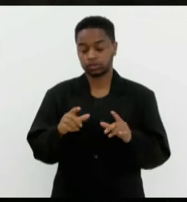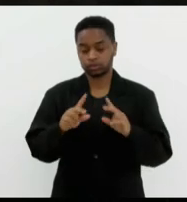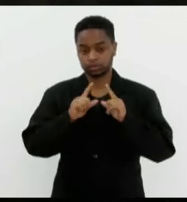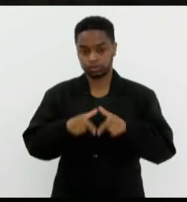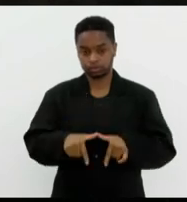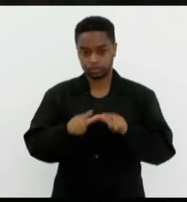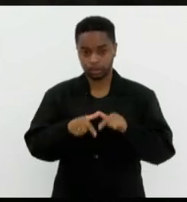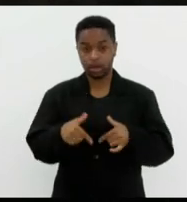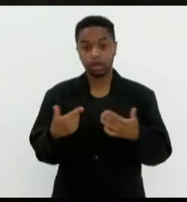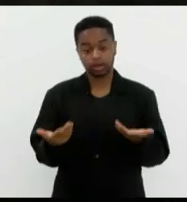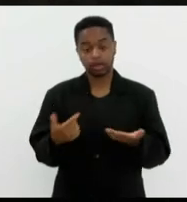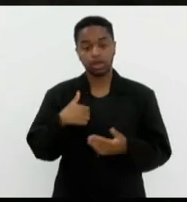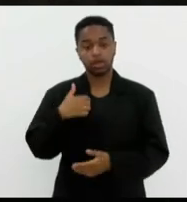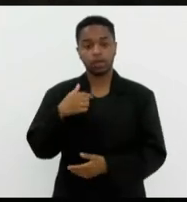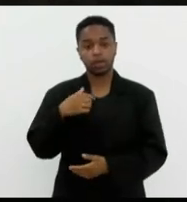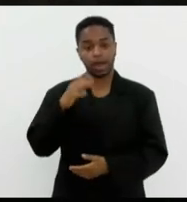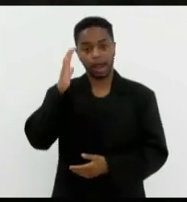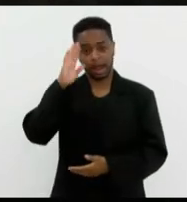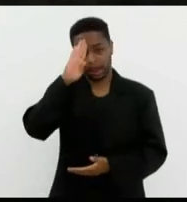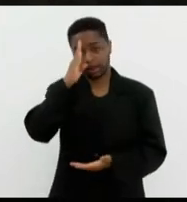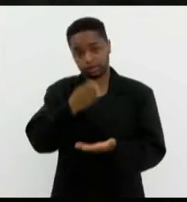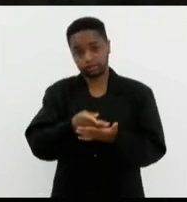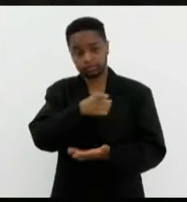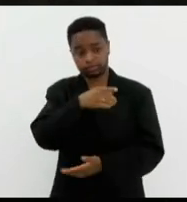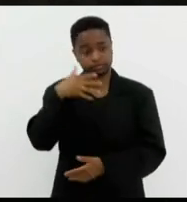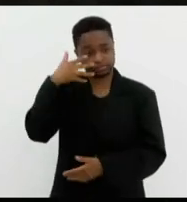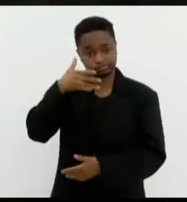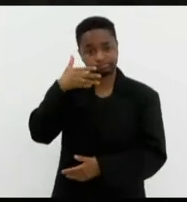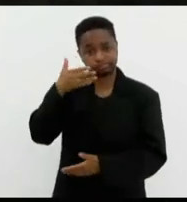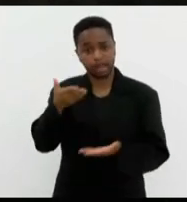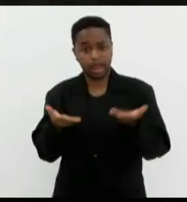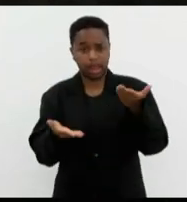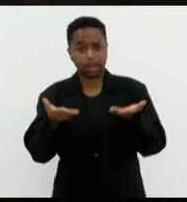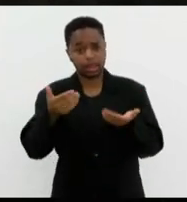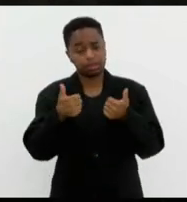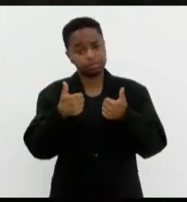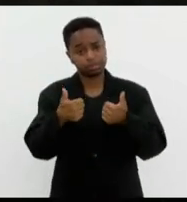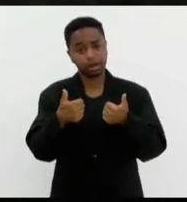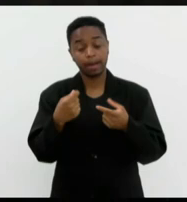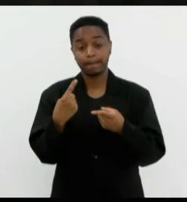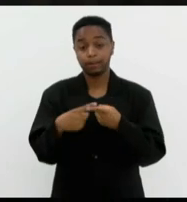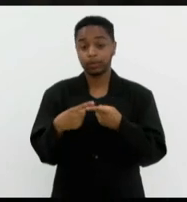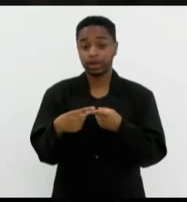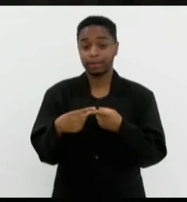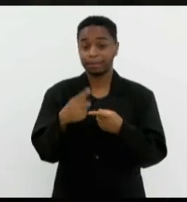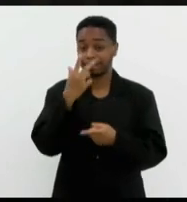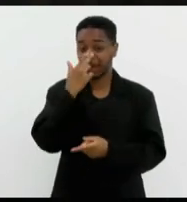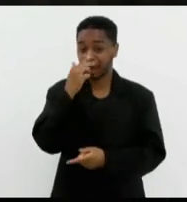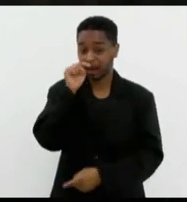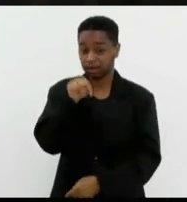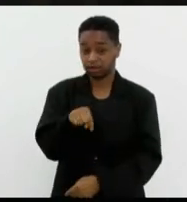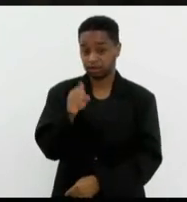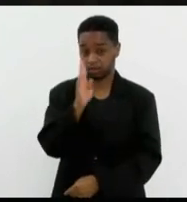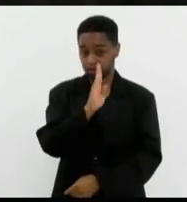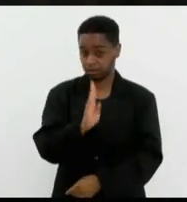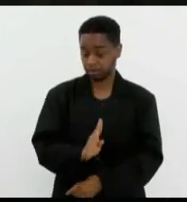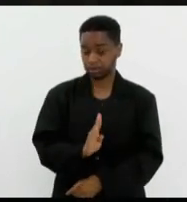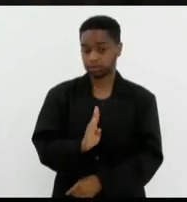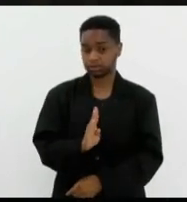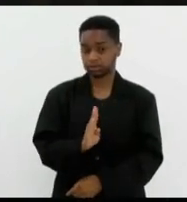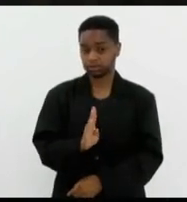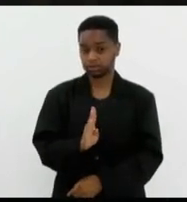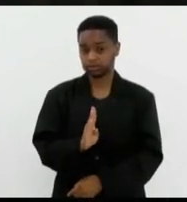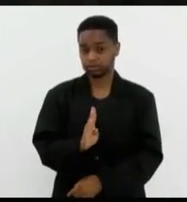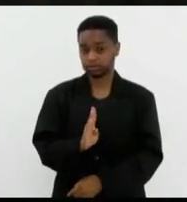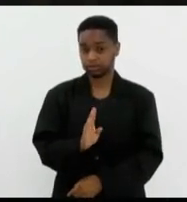muito equilibrada, porque se tem uma impressão nesse país que você